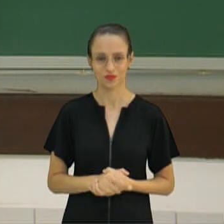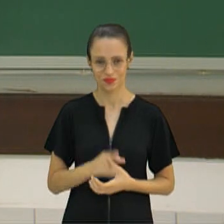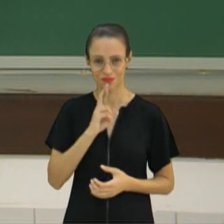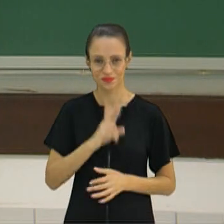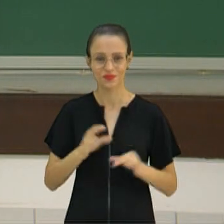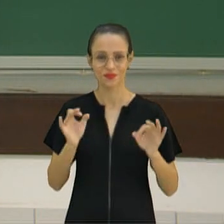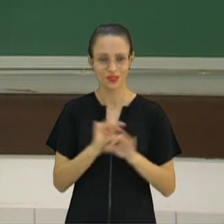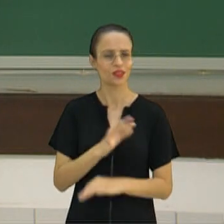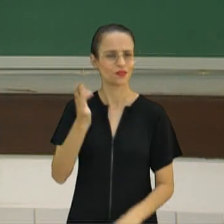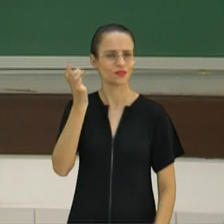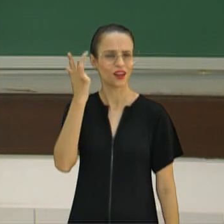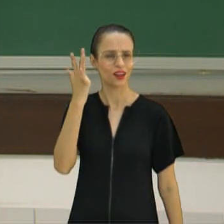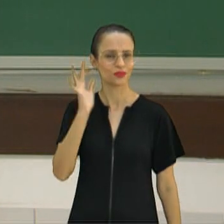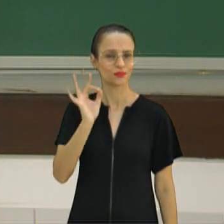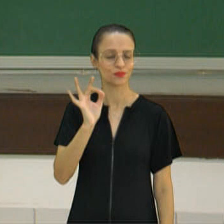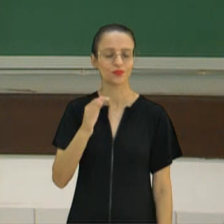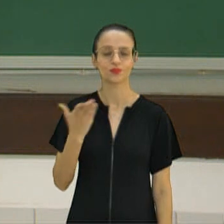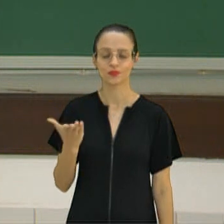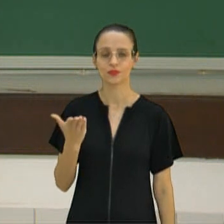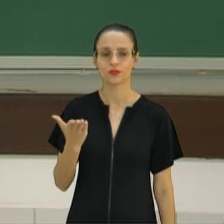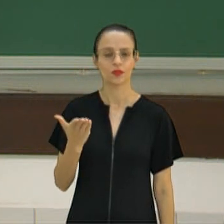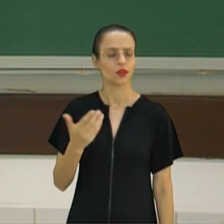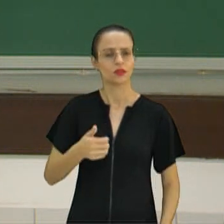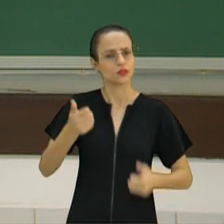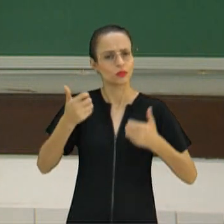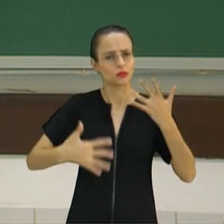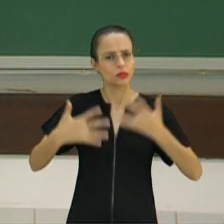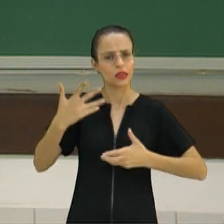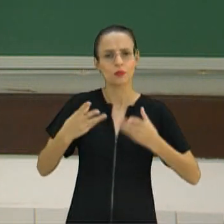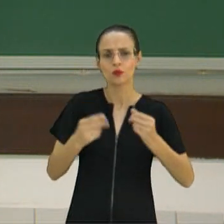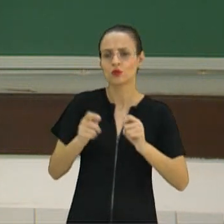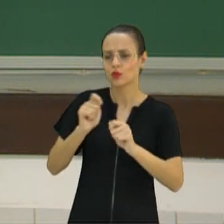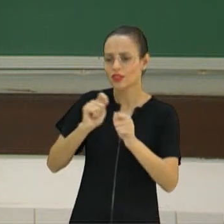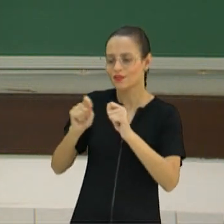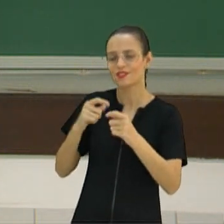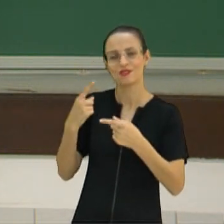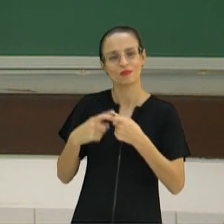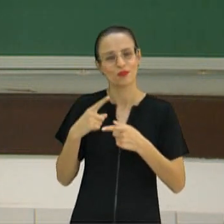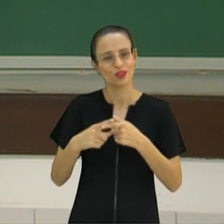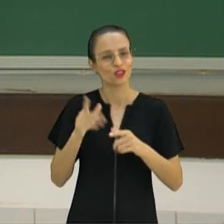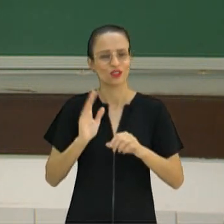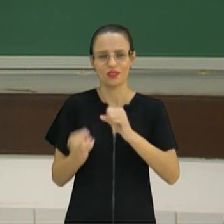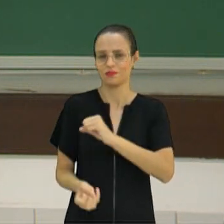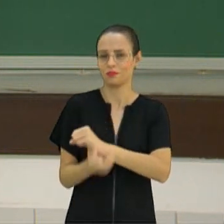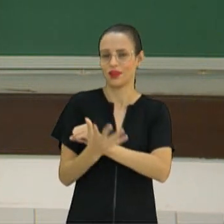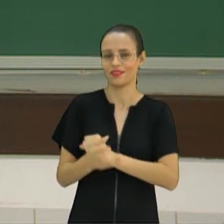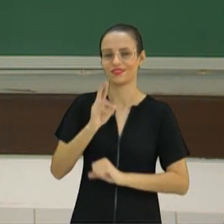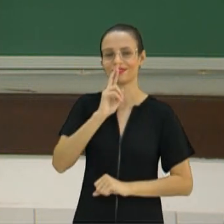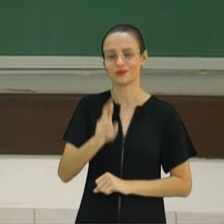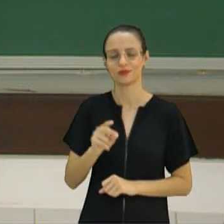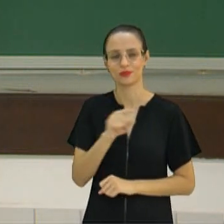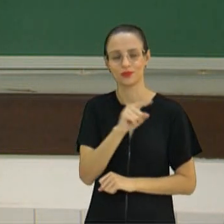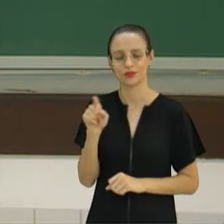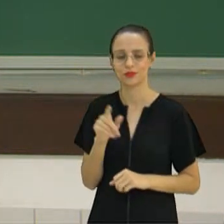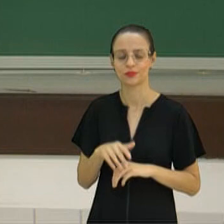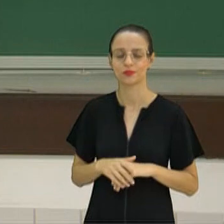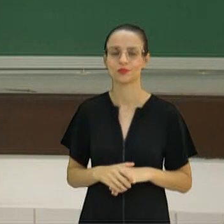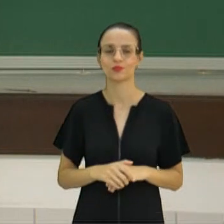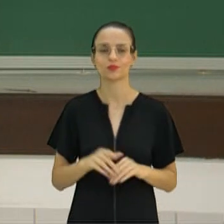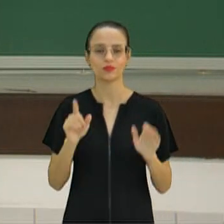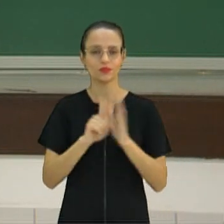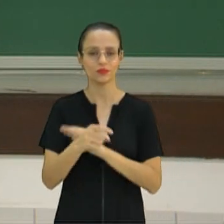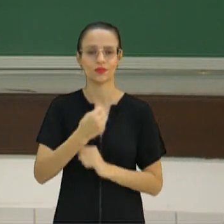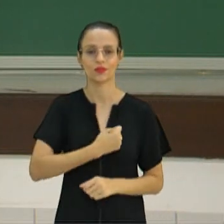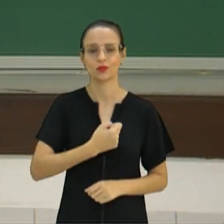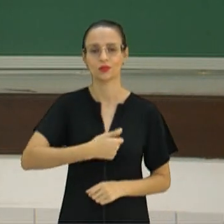Respondeu? Ficou fácil, né? Até nem falei muito sobre a entrevista, porque senão ia já dar as respostas dessa pergunta número